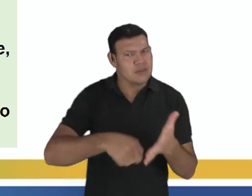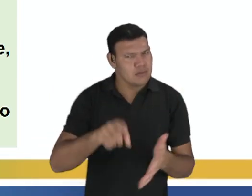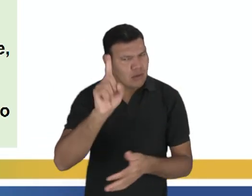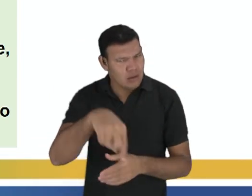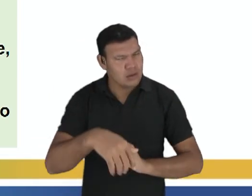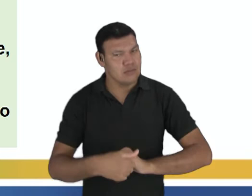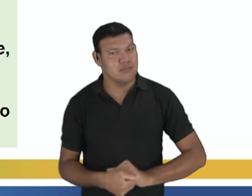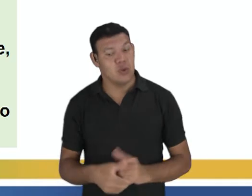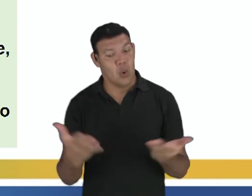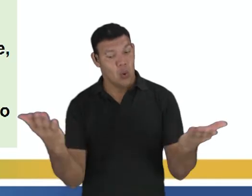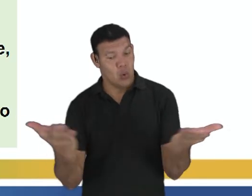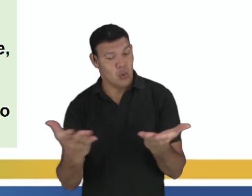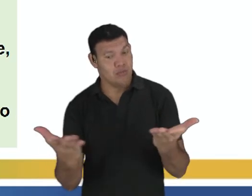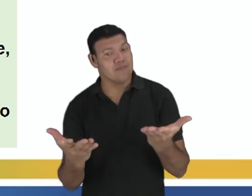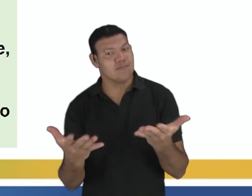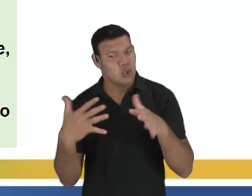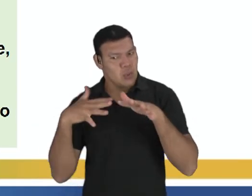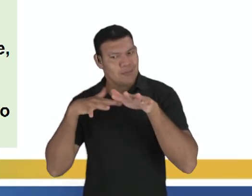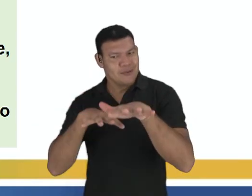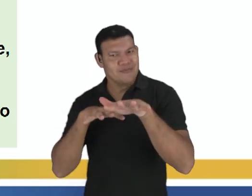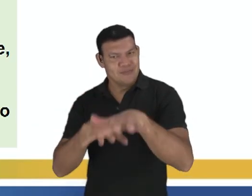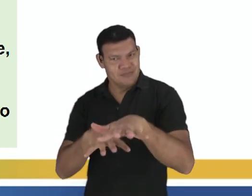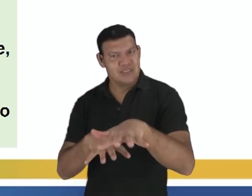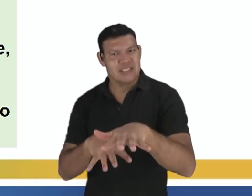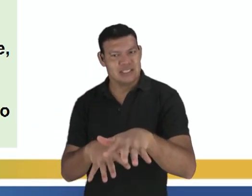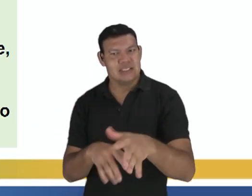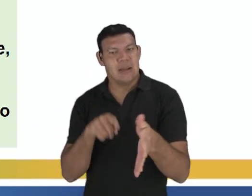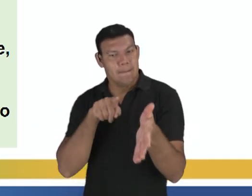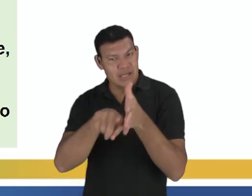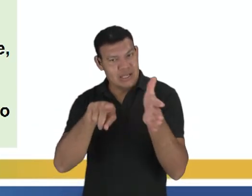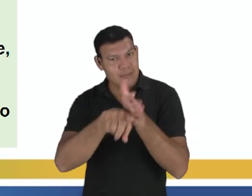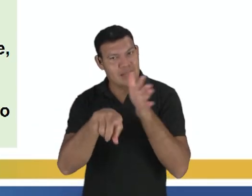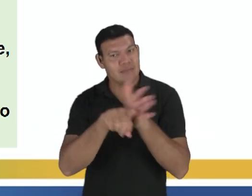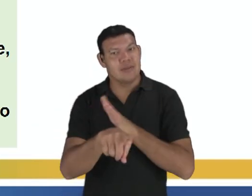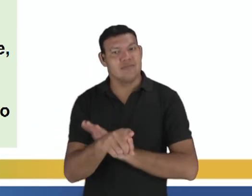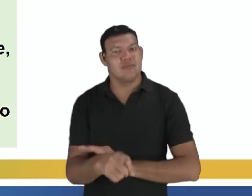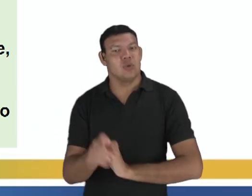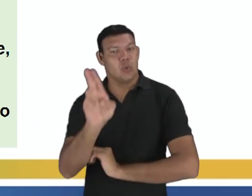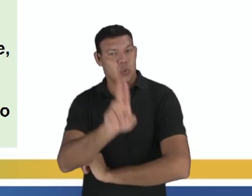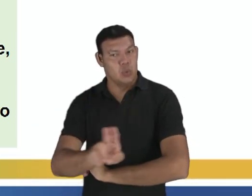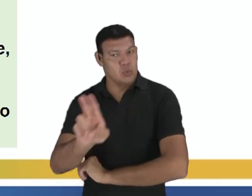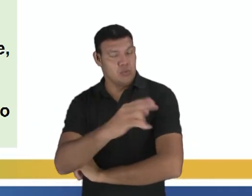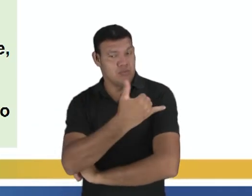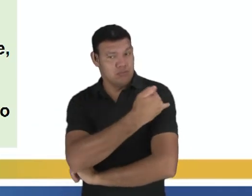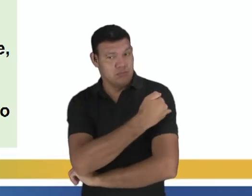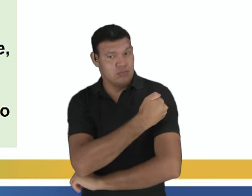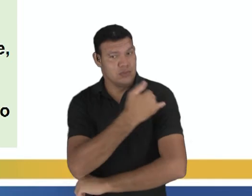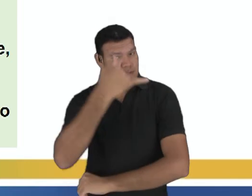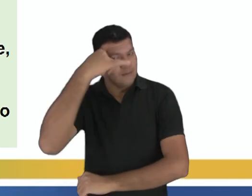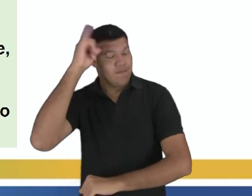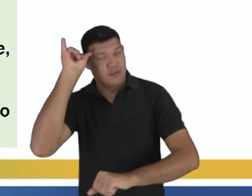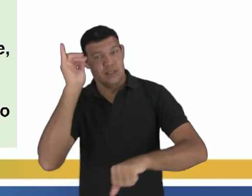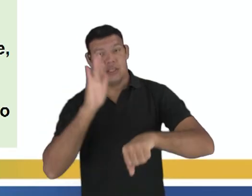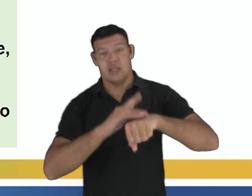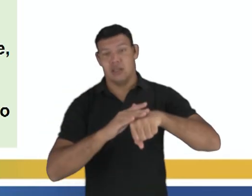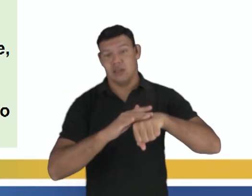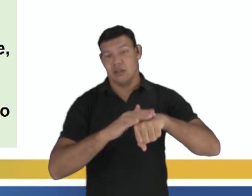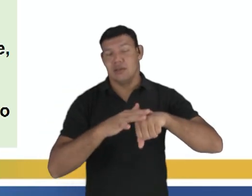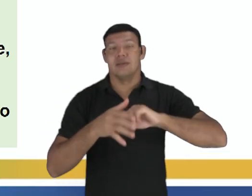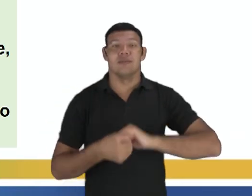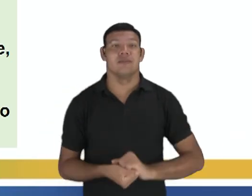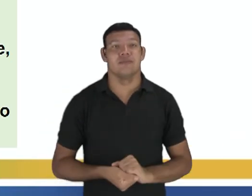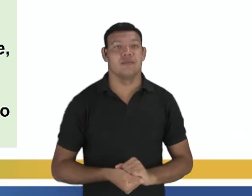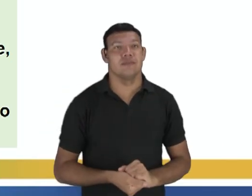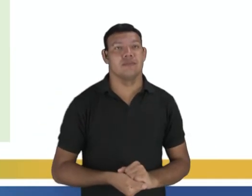bom? Então, existe aí um movimento atual que questiona muito essa utilização das vacinas no combate de doenças, tá